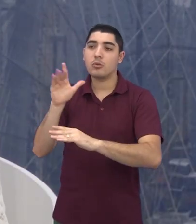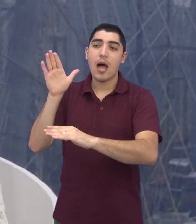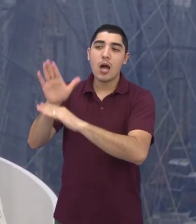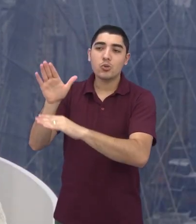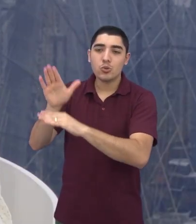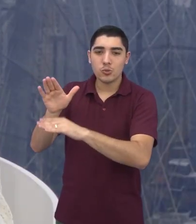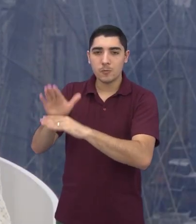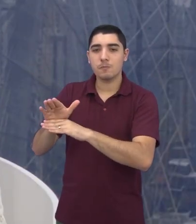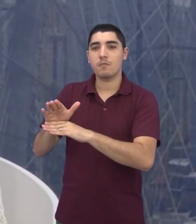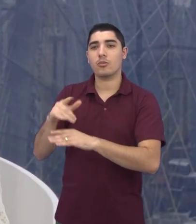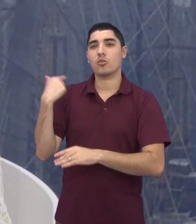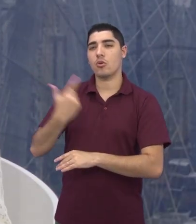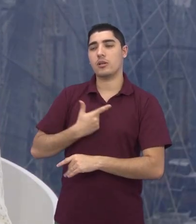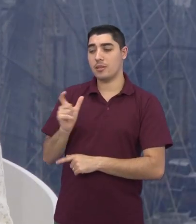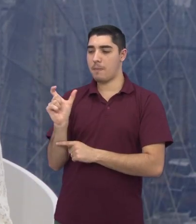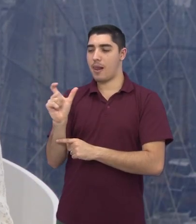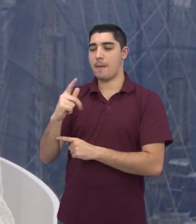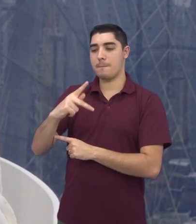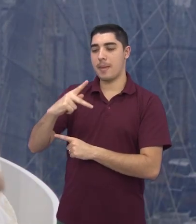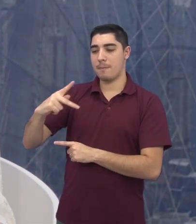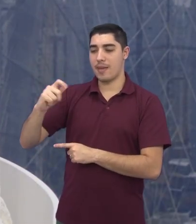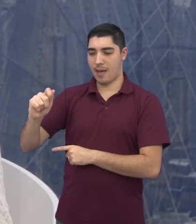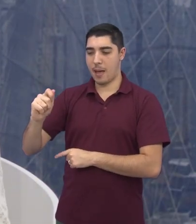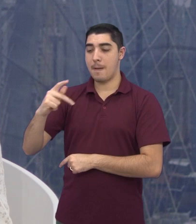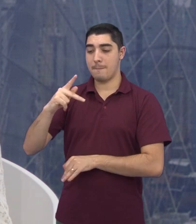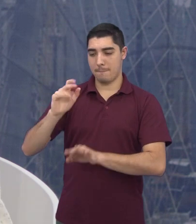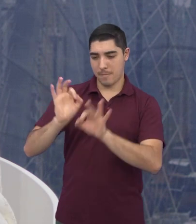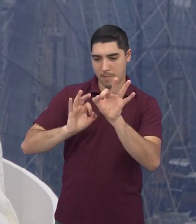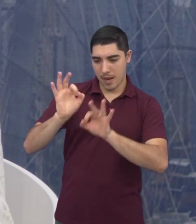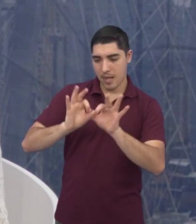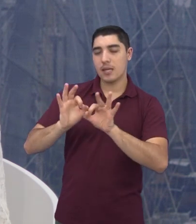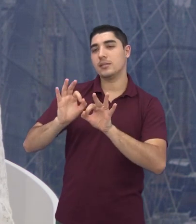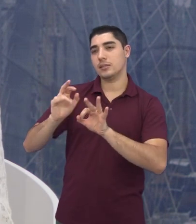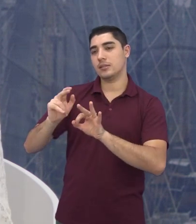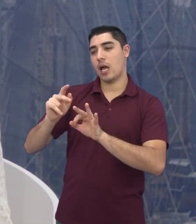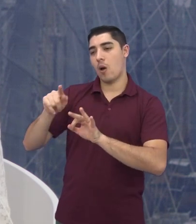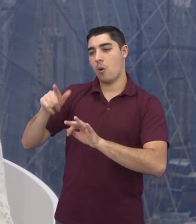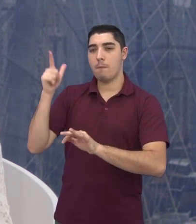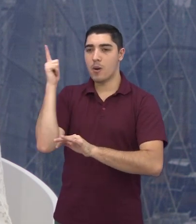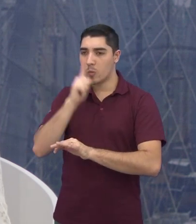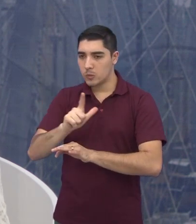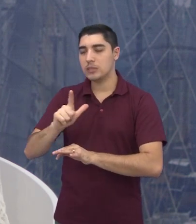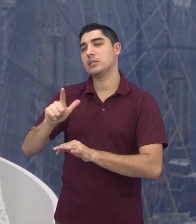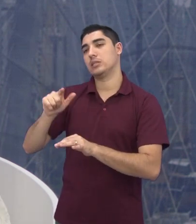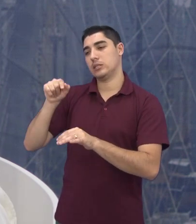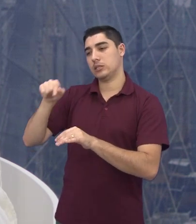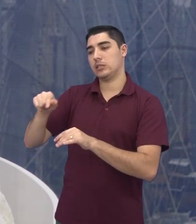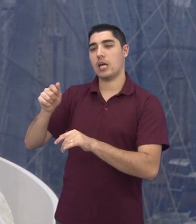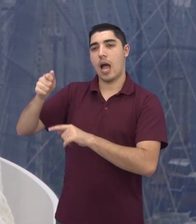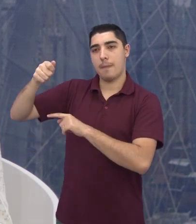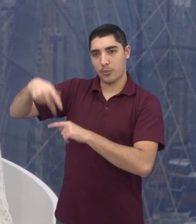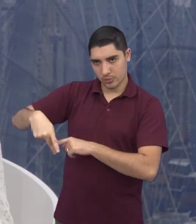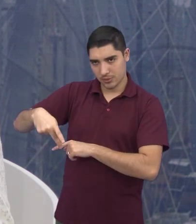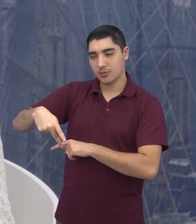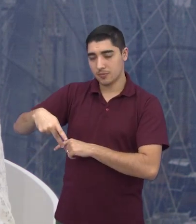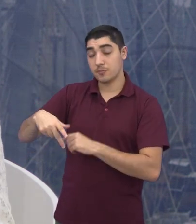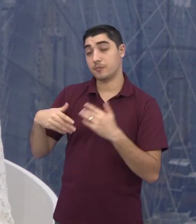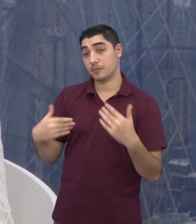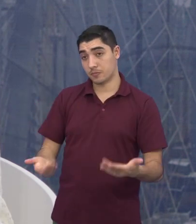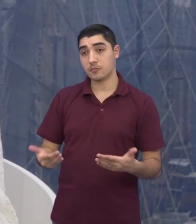o que a gente chama de PPA, de preparação para a aposentadoria. Né? Então,